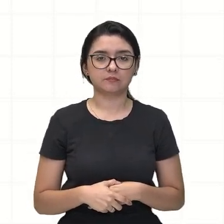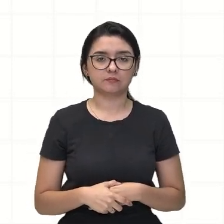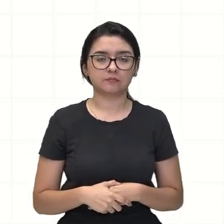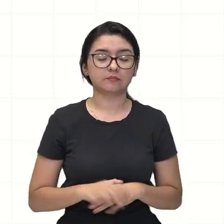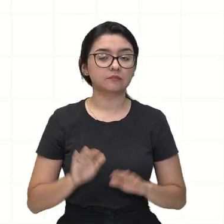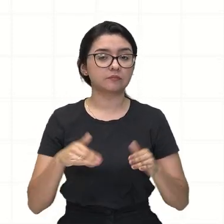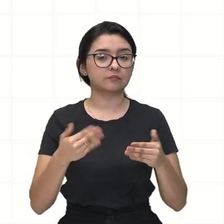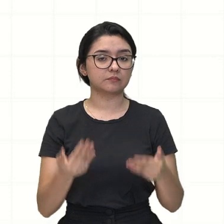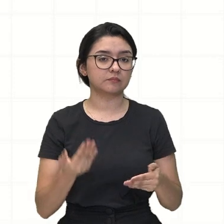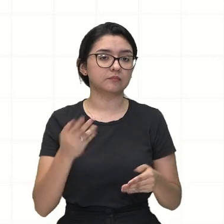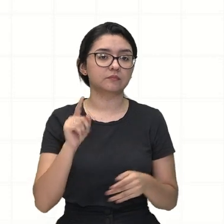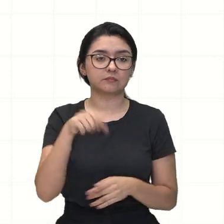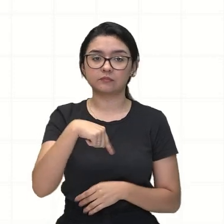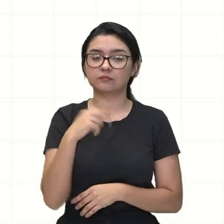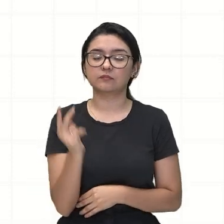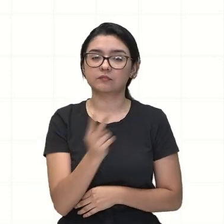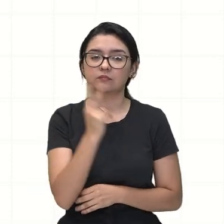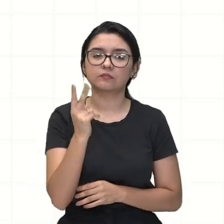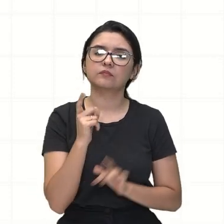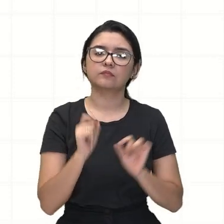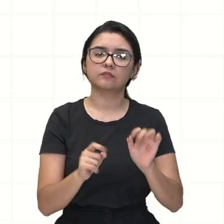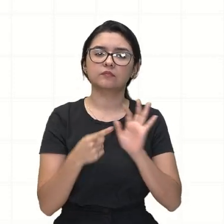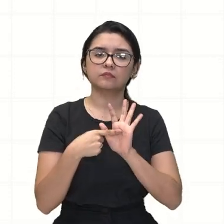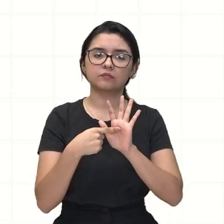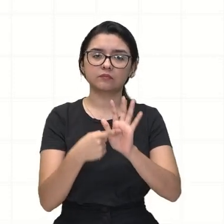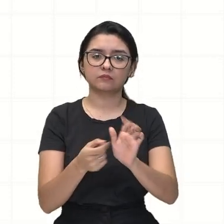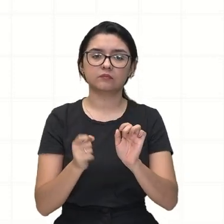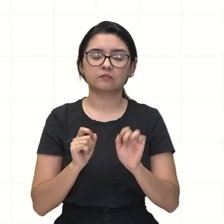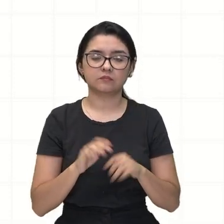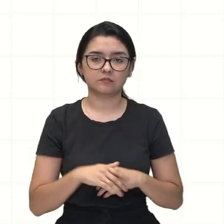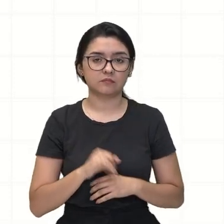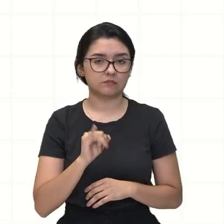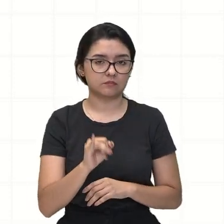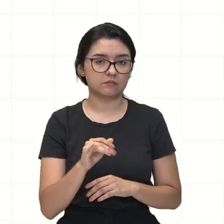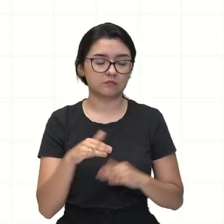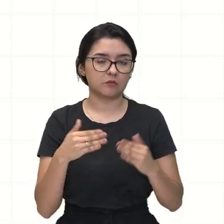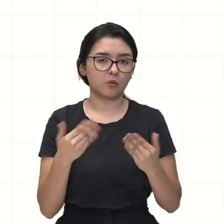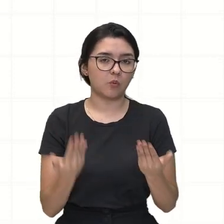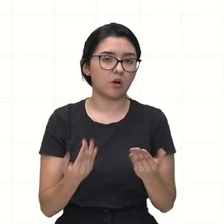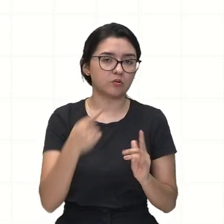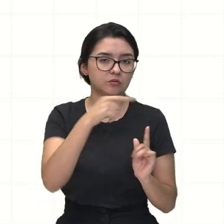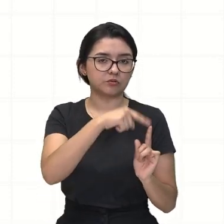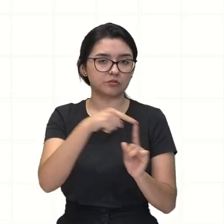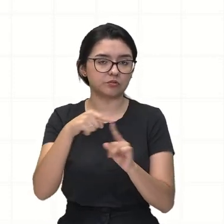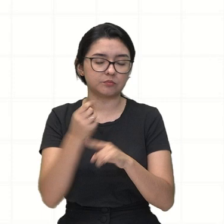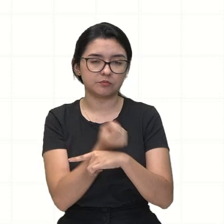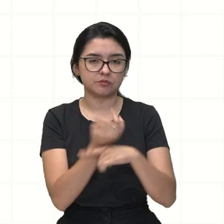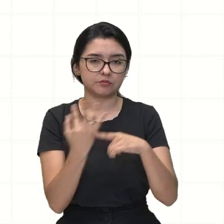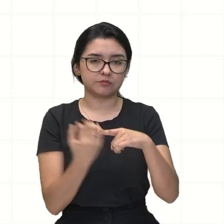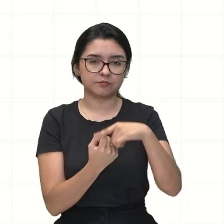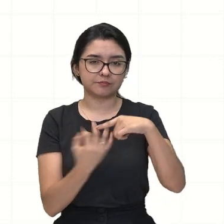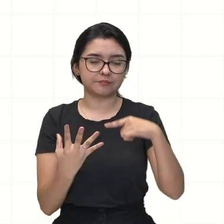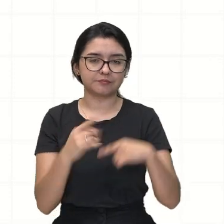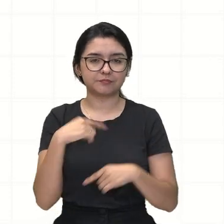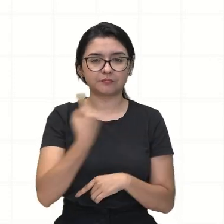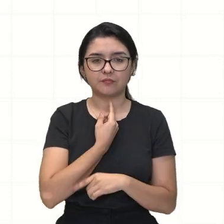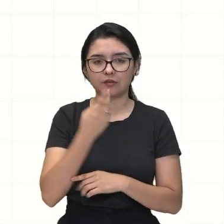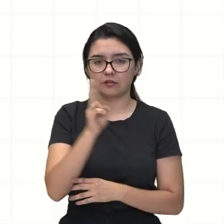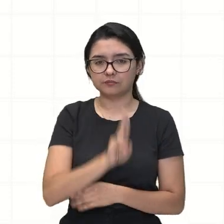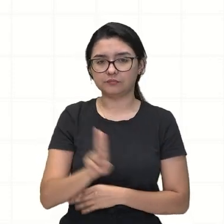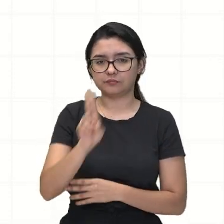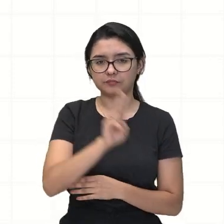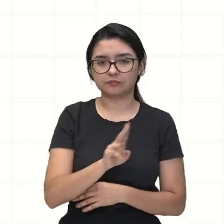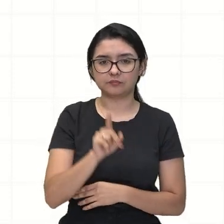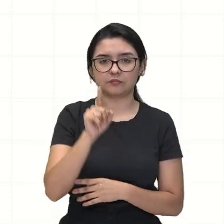São esses valores que vão decidir, queremos utilizar, né, decidir para se essa fração ela